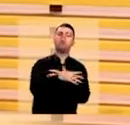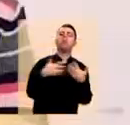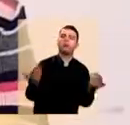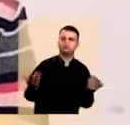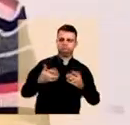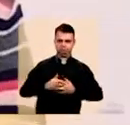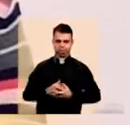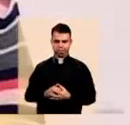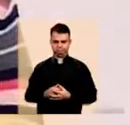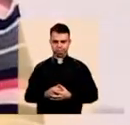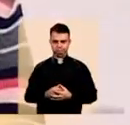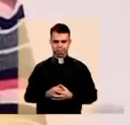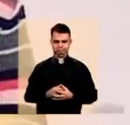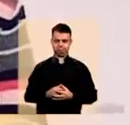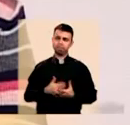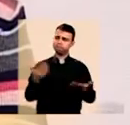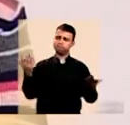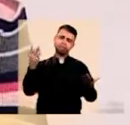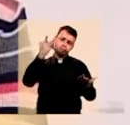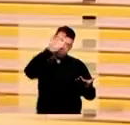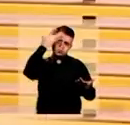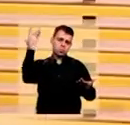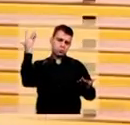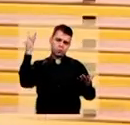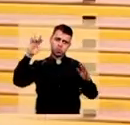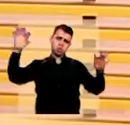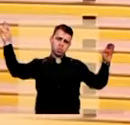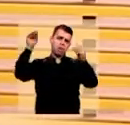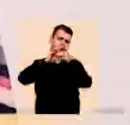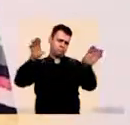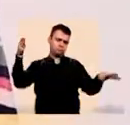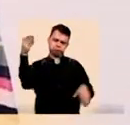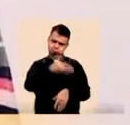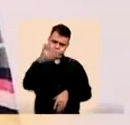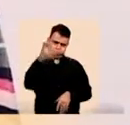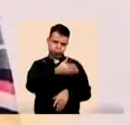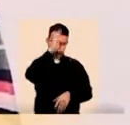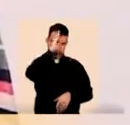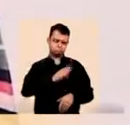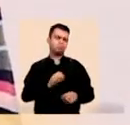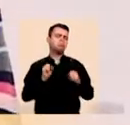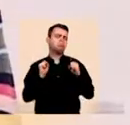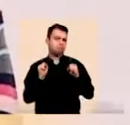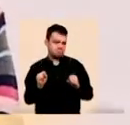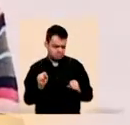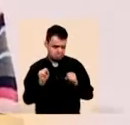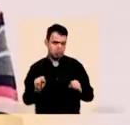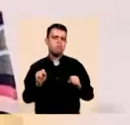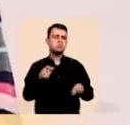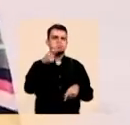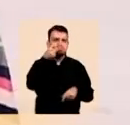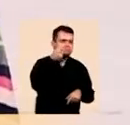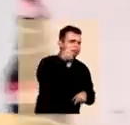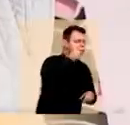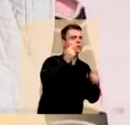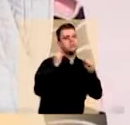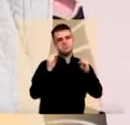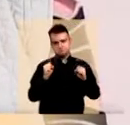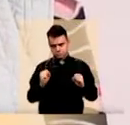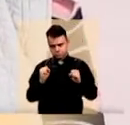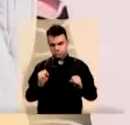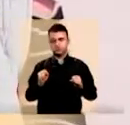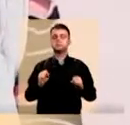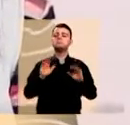deleite? Como é livre acesso, né? As pessoas podem entrar e conhecer o acervo.